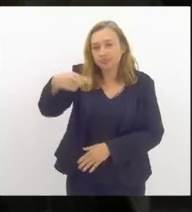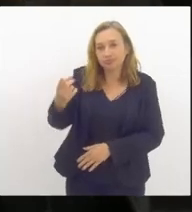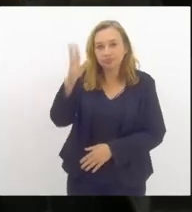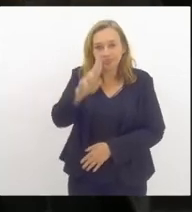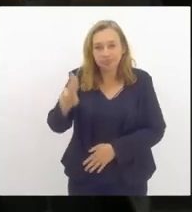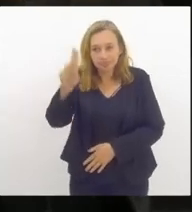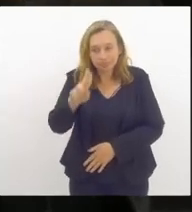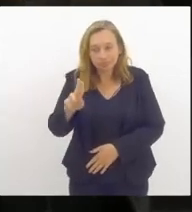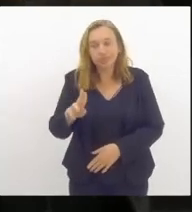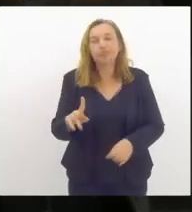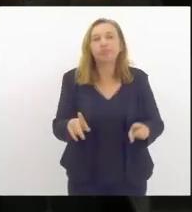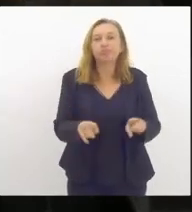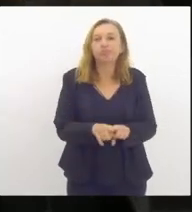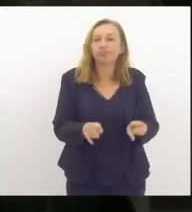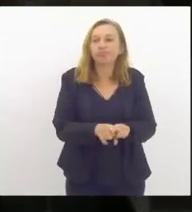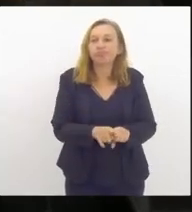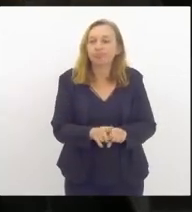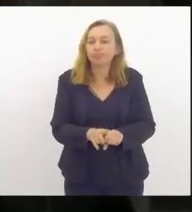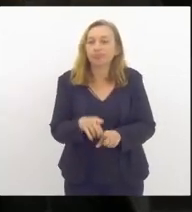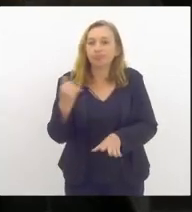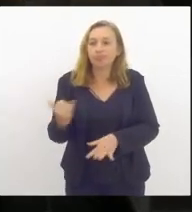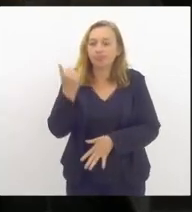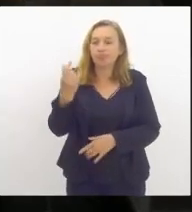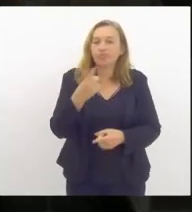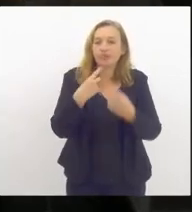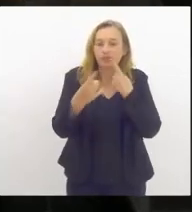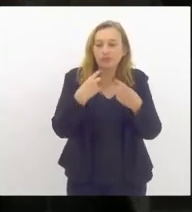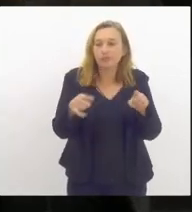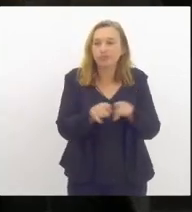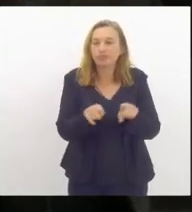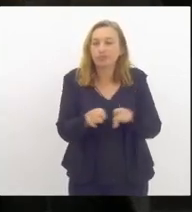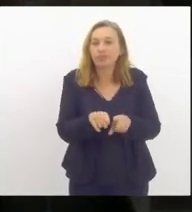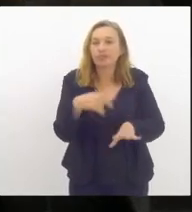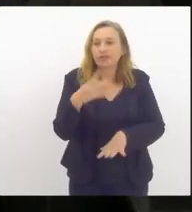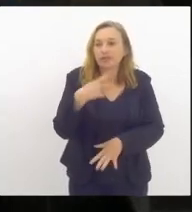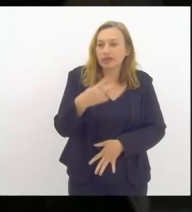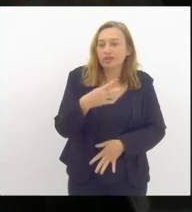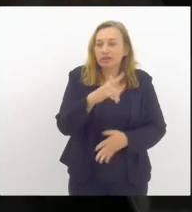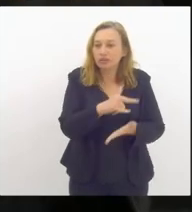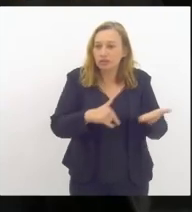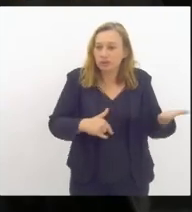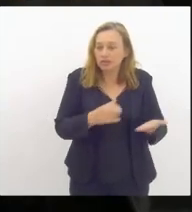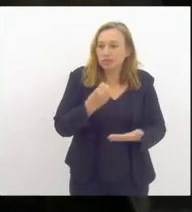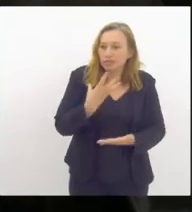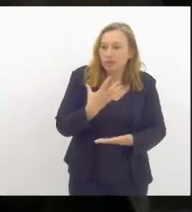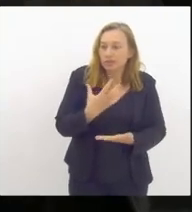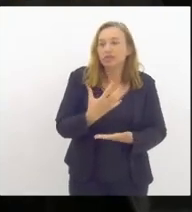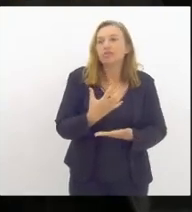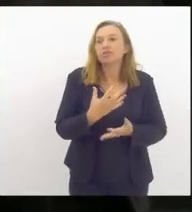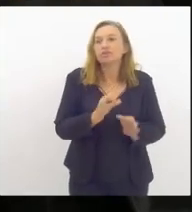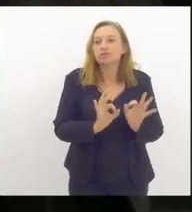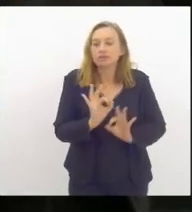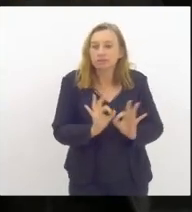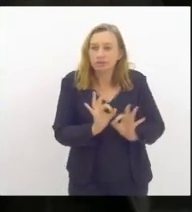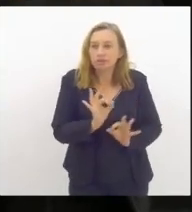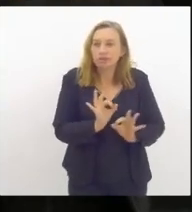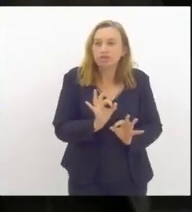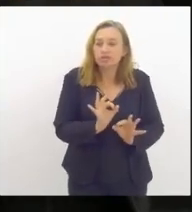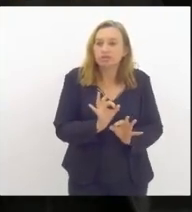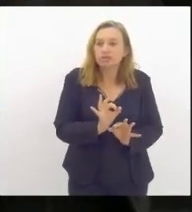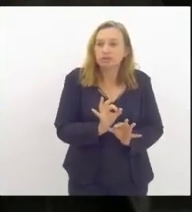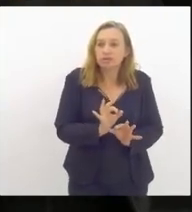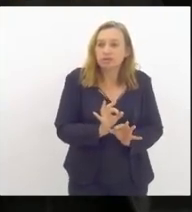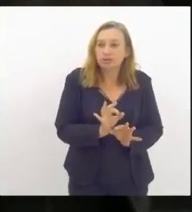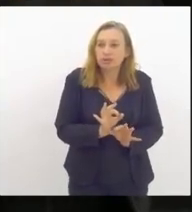instituições e ao mesmo tempo é importante nesse debate também ressaltar o documento muito bem formulado é